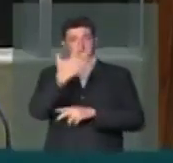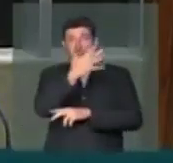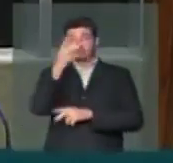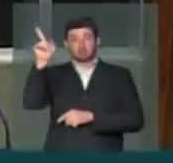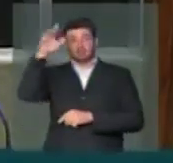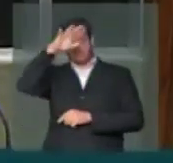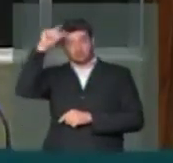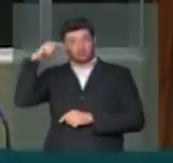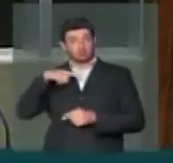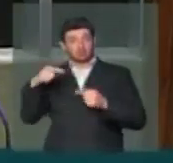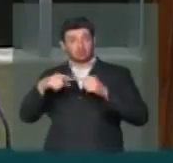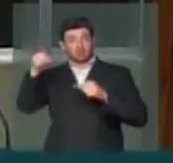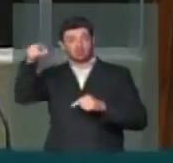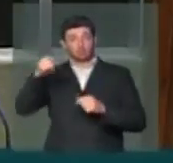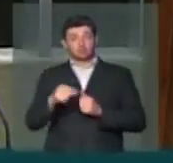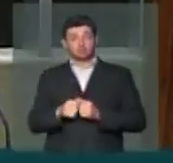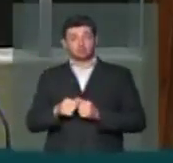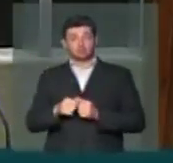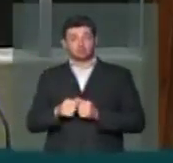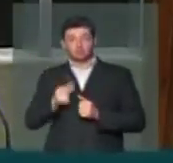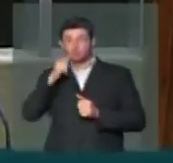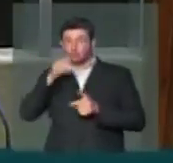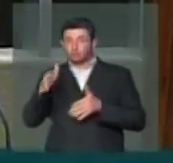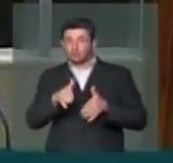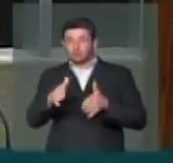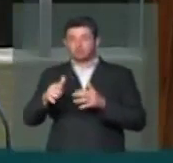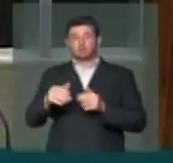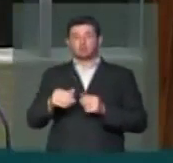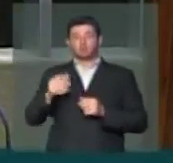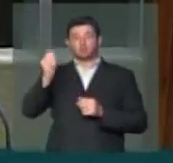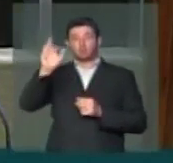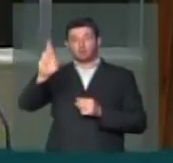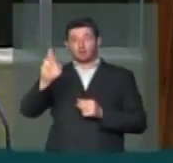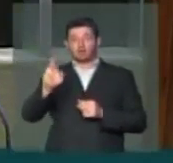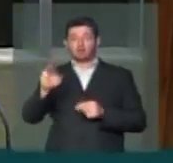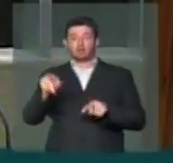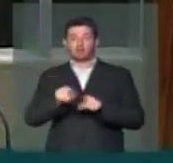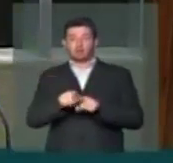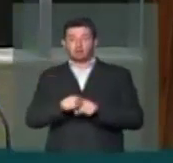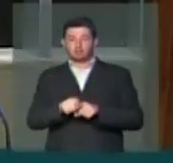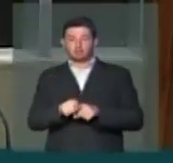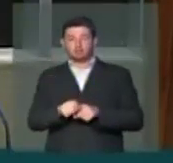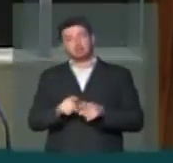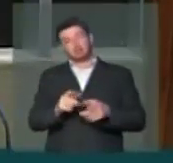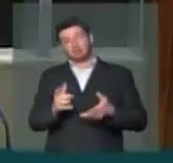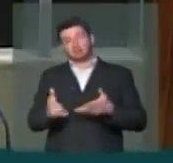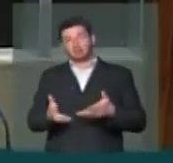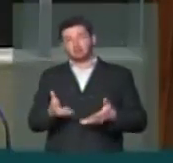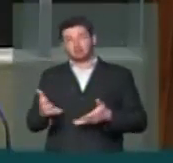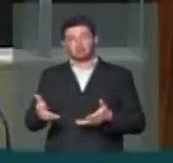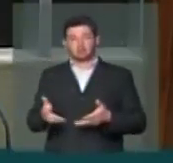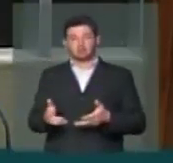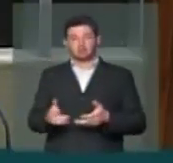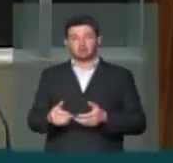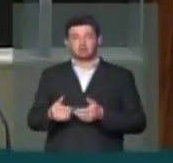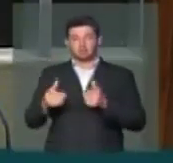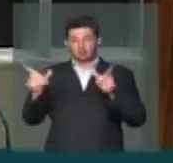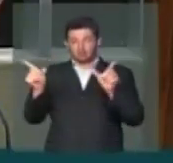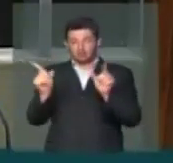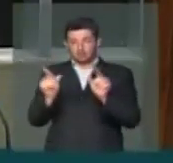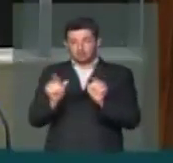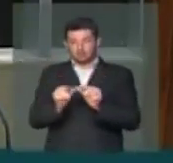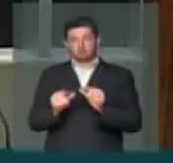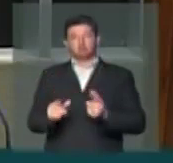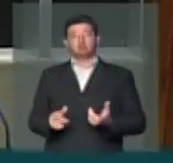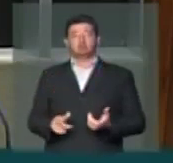da Amazônia e aqueles rios do ar que ficam também minguando